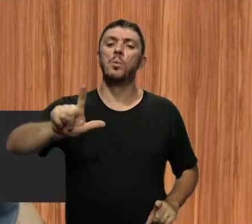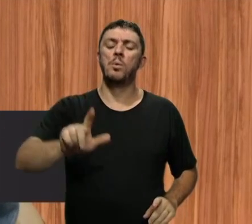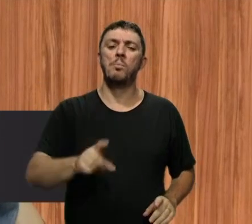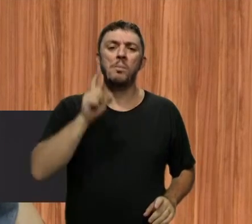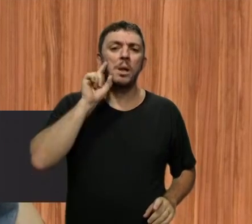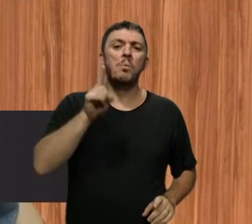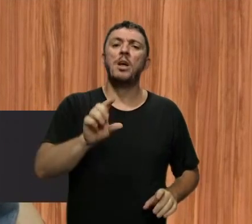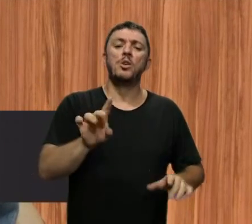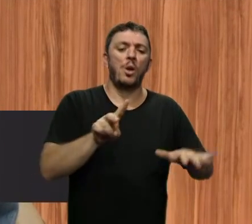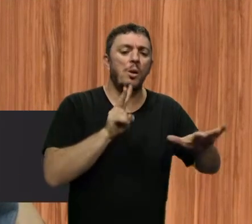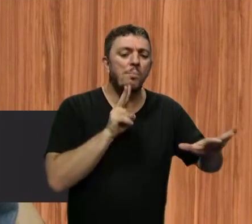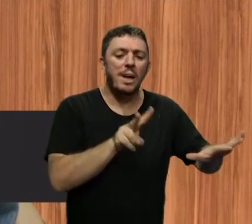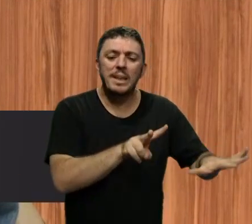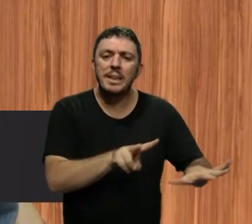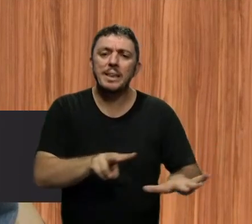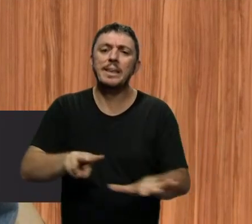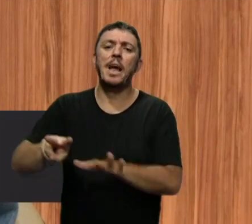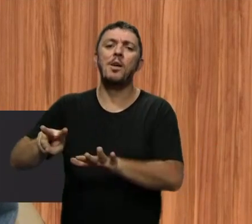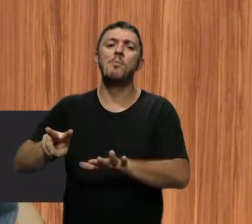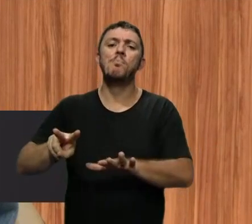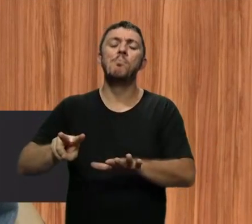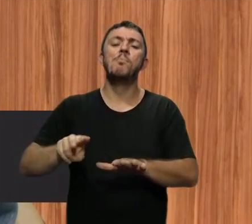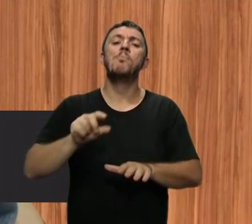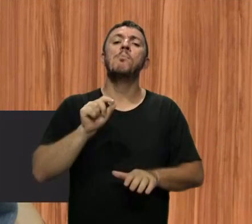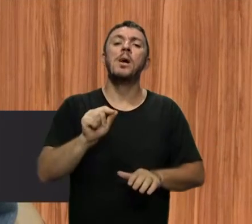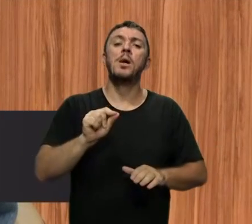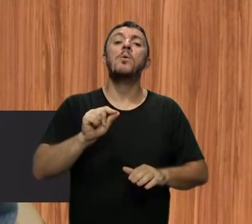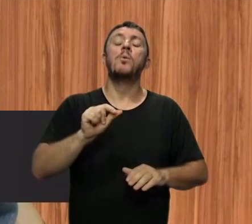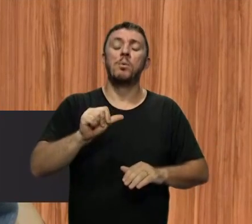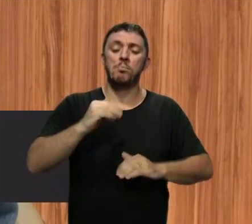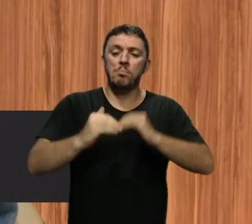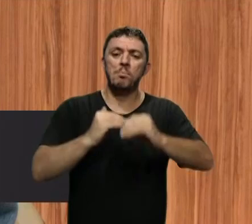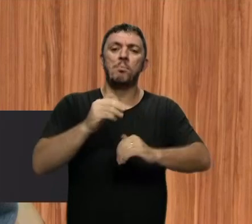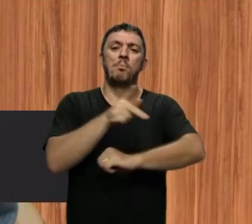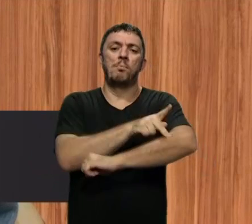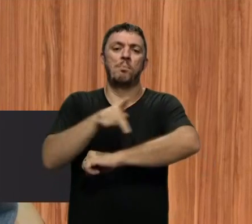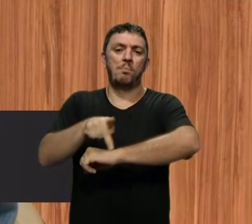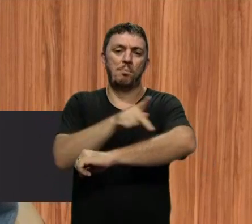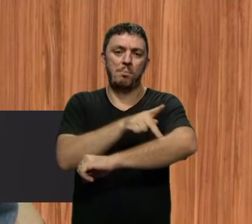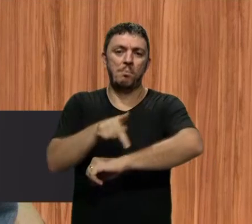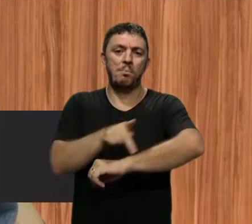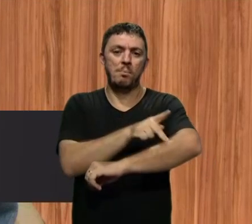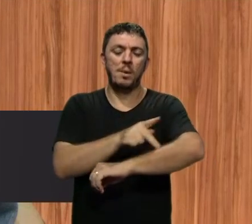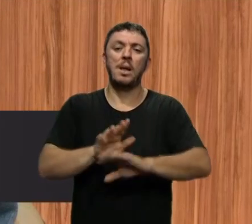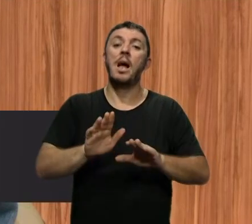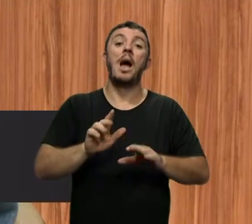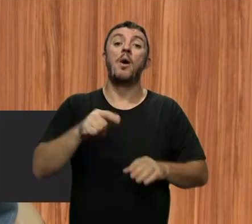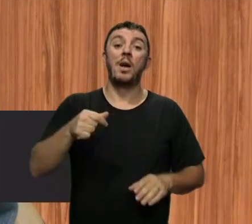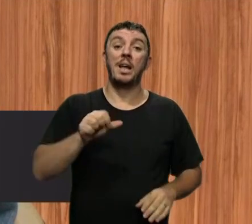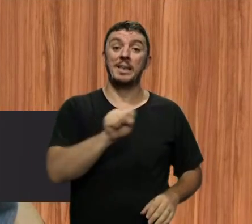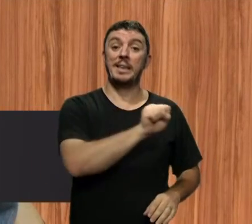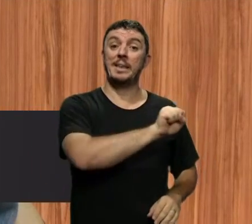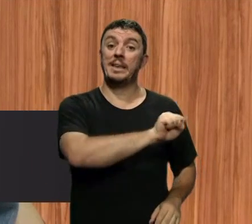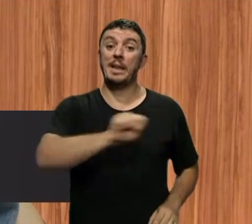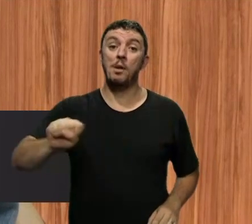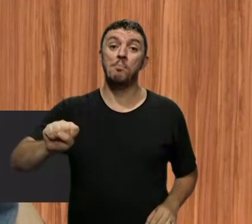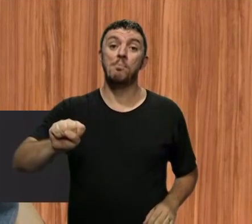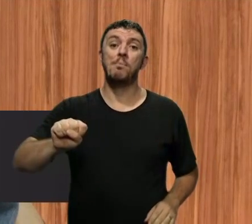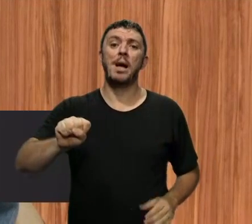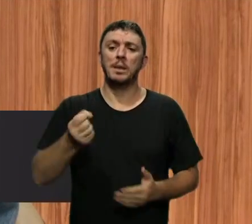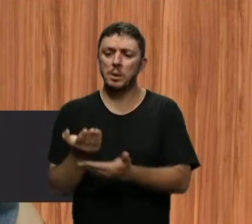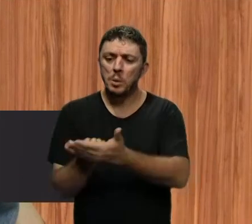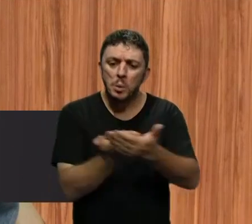uma semana de atualização pedagógica, como ocorreu em suas versões anteriores, mas um semestre de